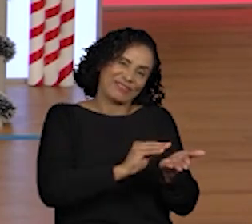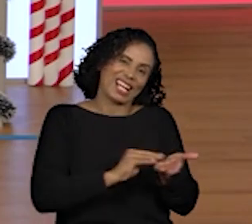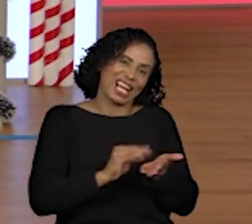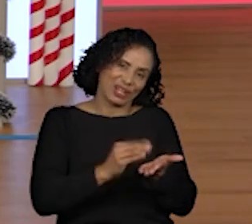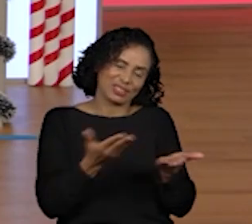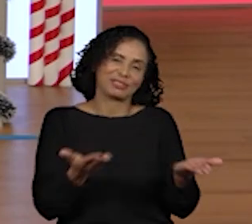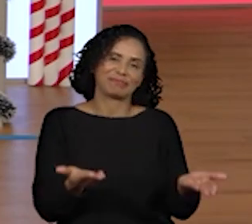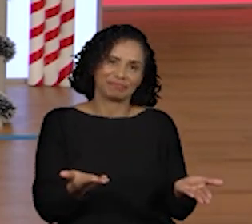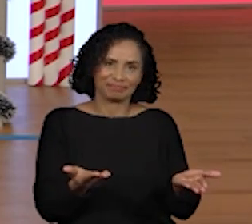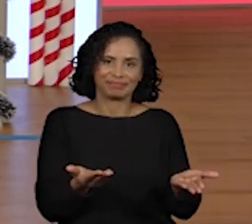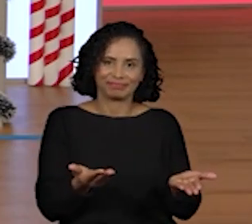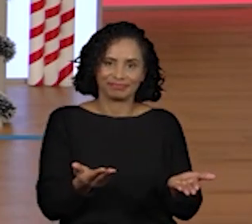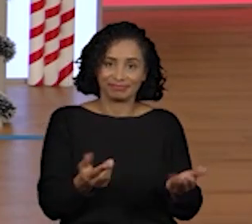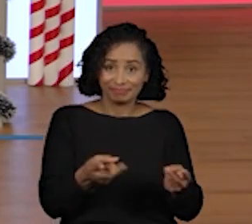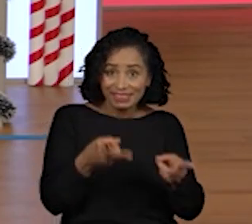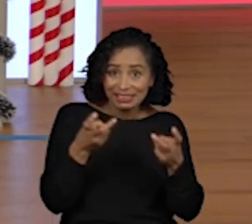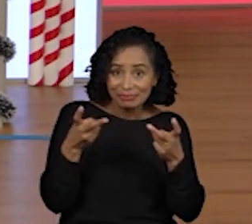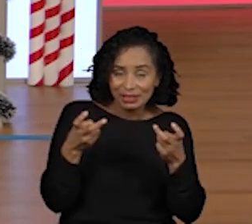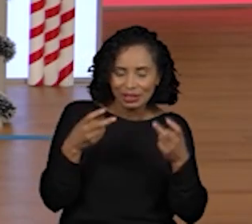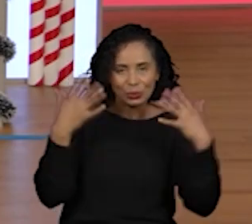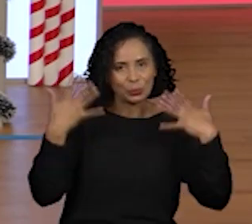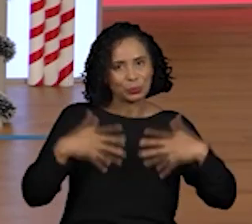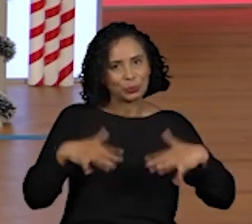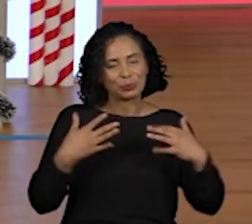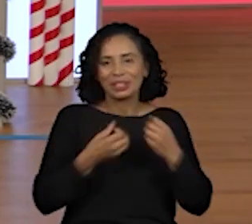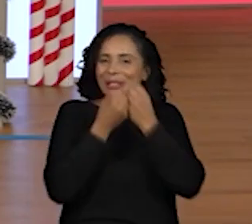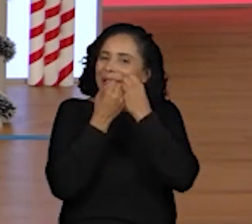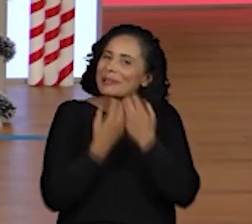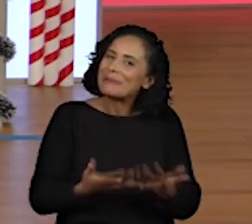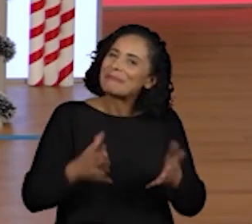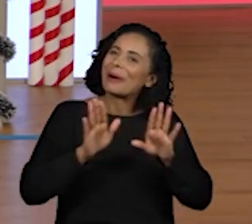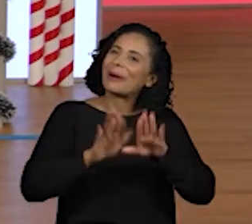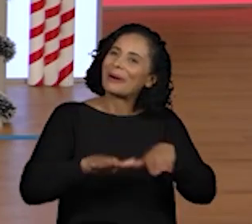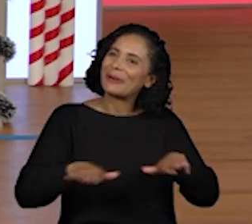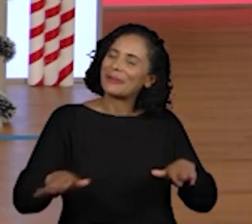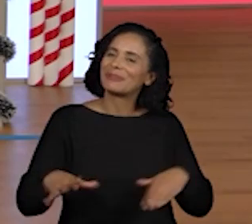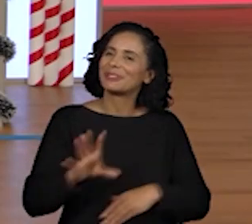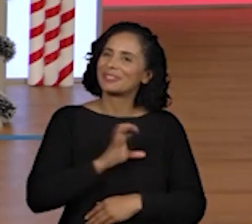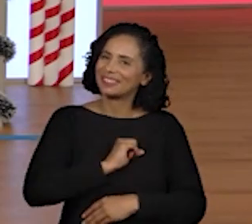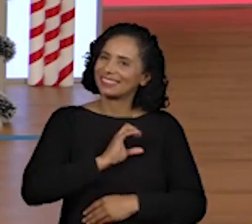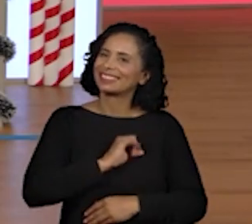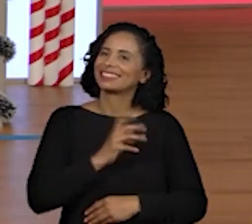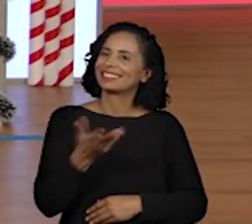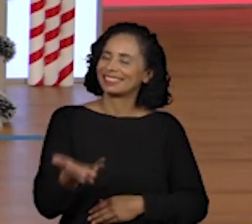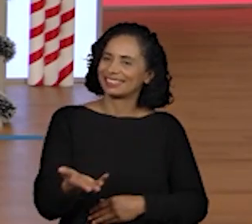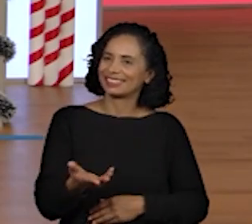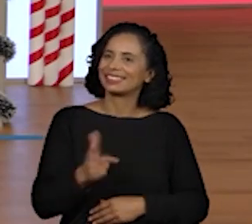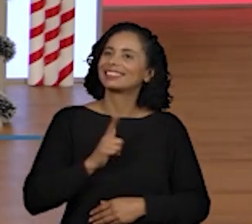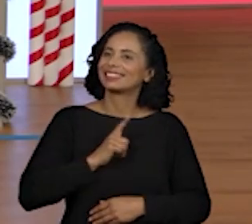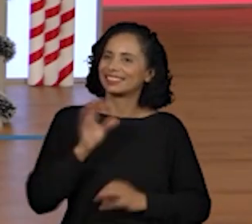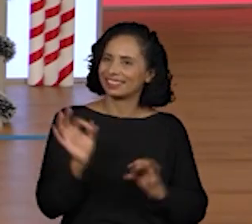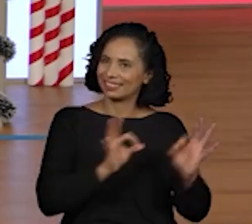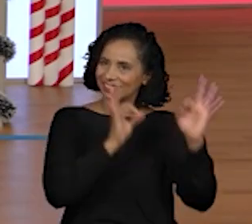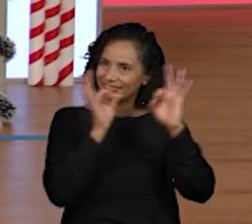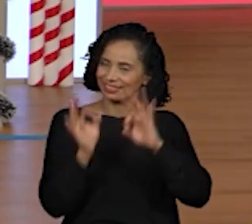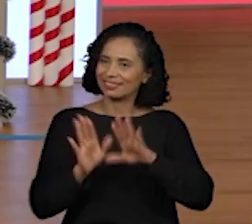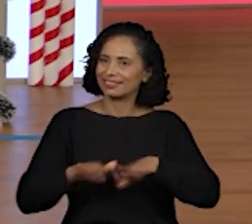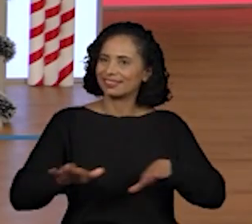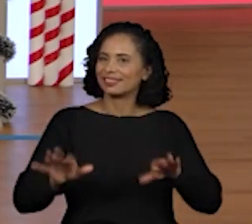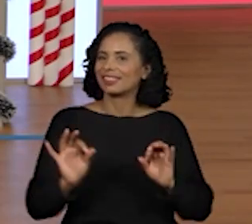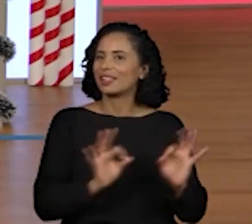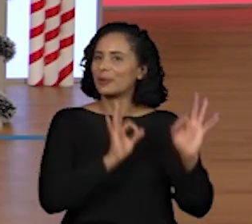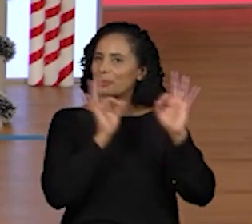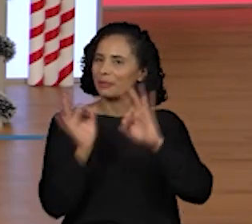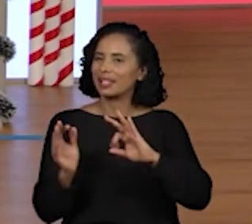mistério. Notaram isso? Ai, que bom que as crianças gostaram, tem gente acompanhando essa aula da sala